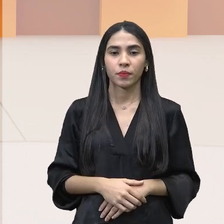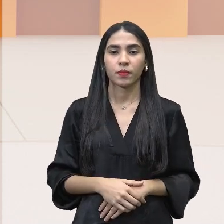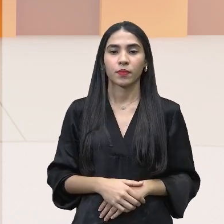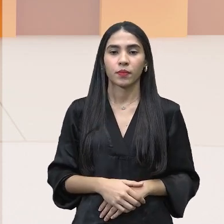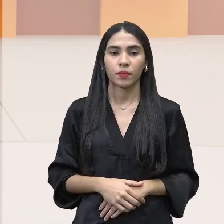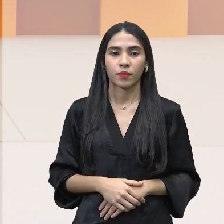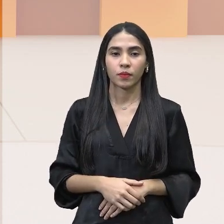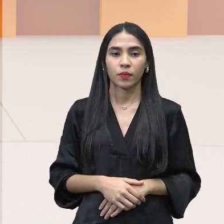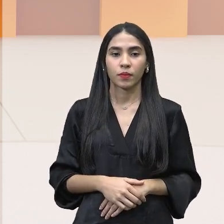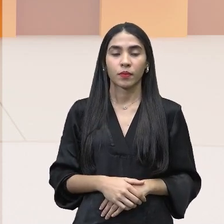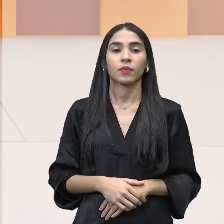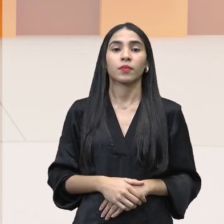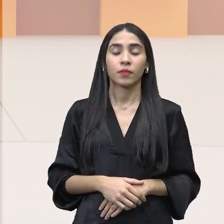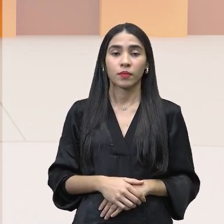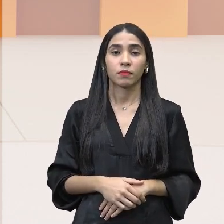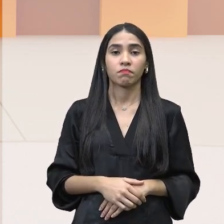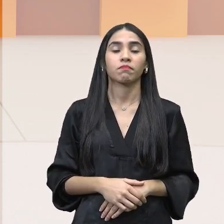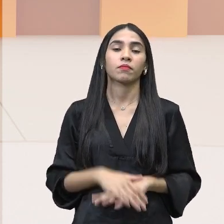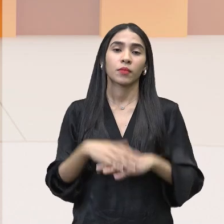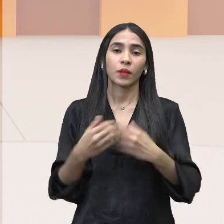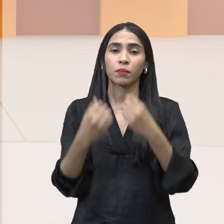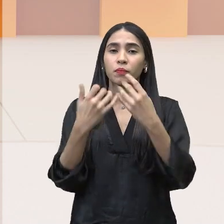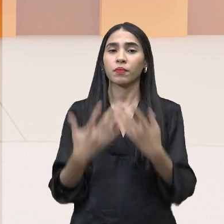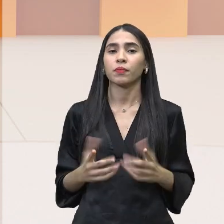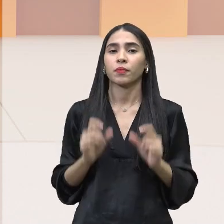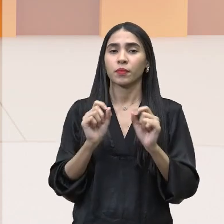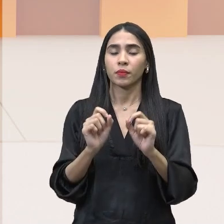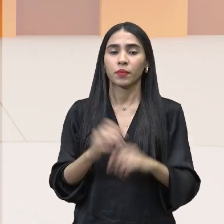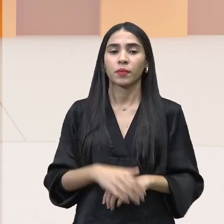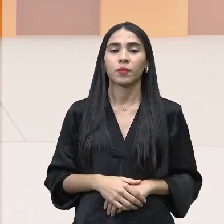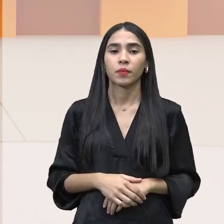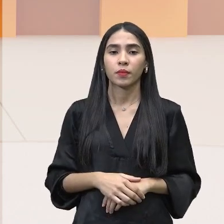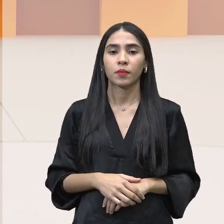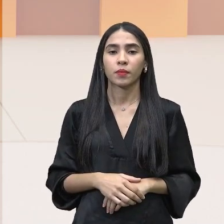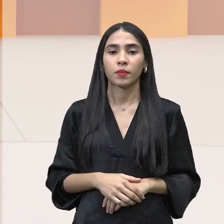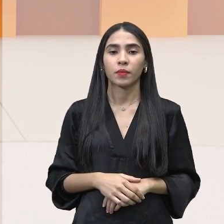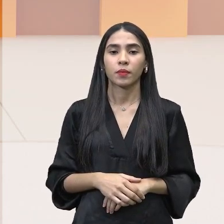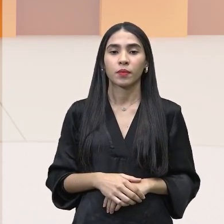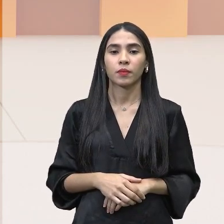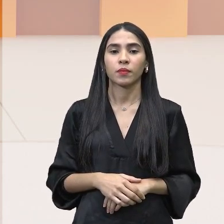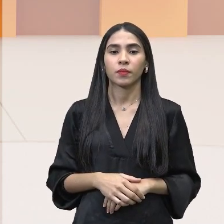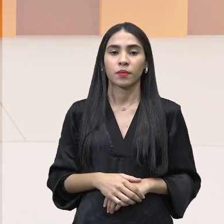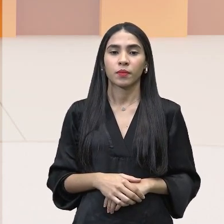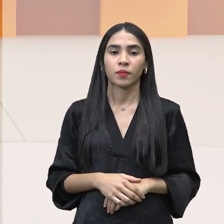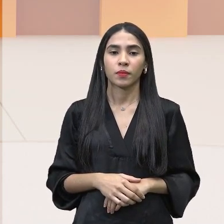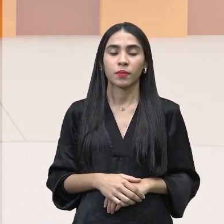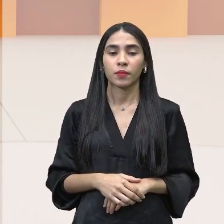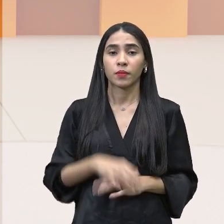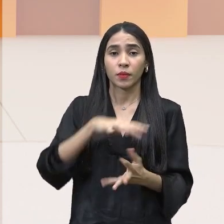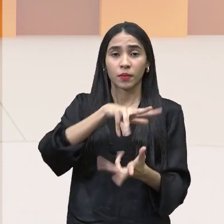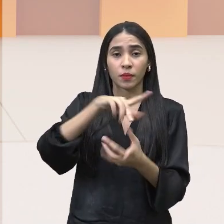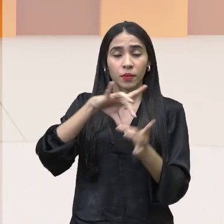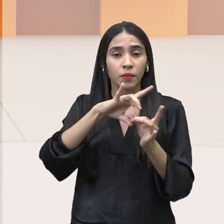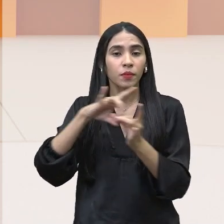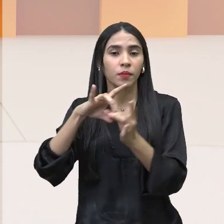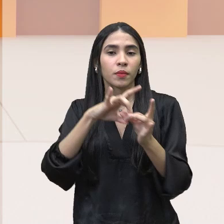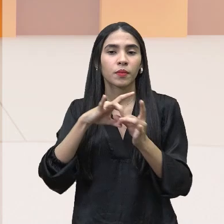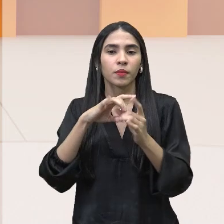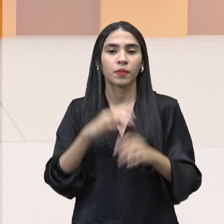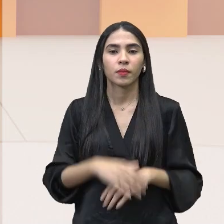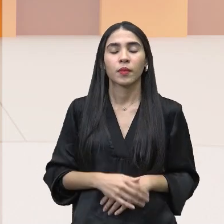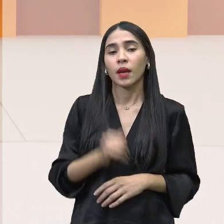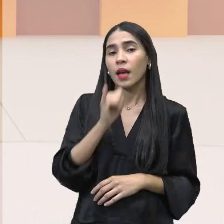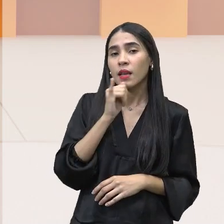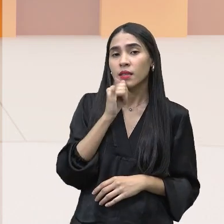Os otimistas ressaltam as seguintes dimensões da globalização.